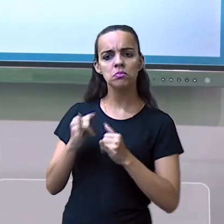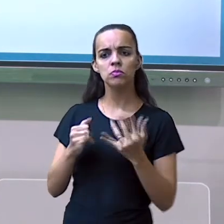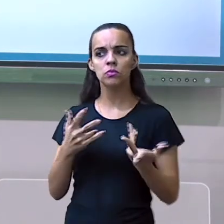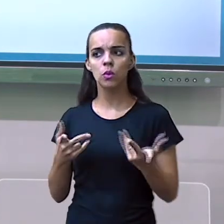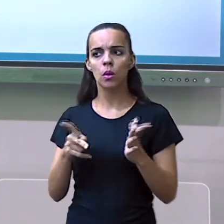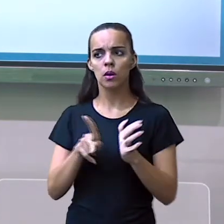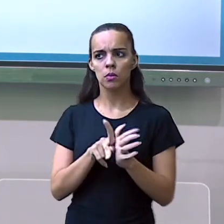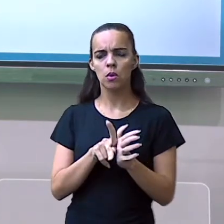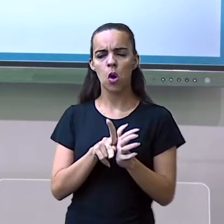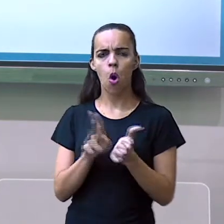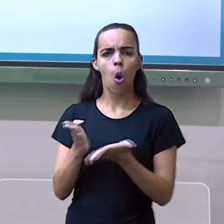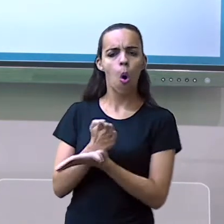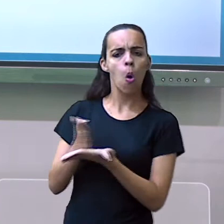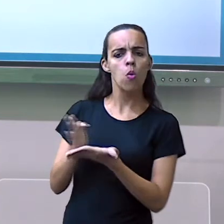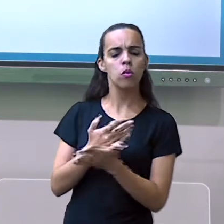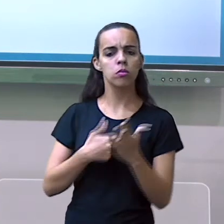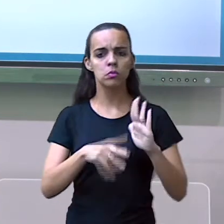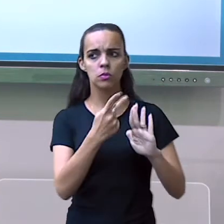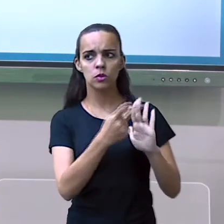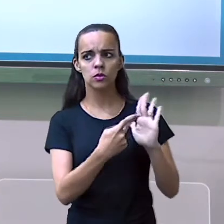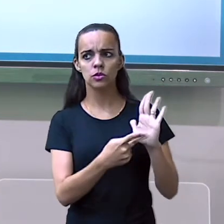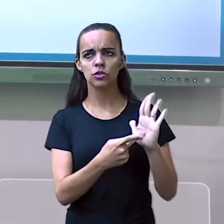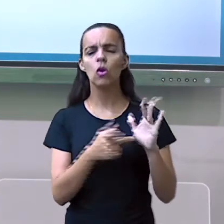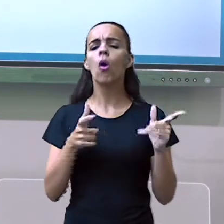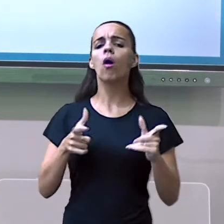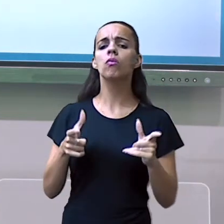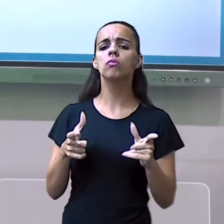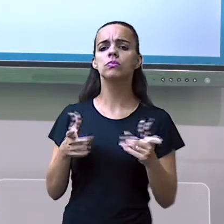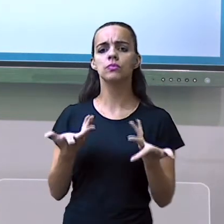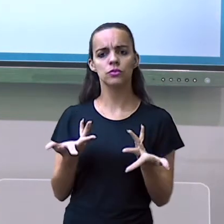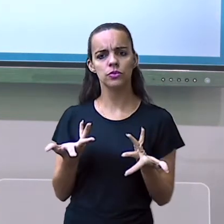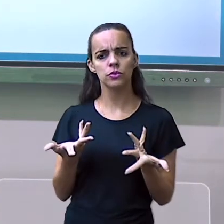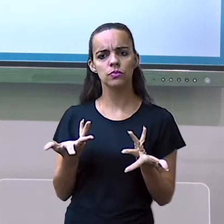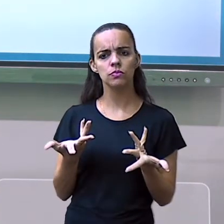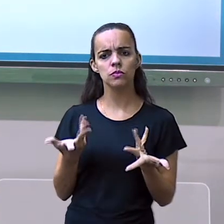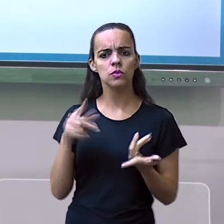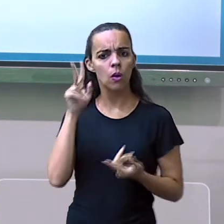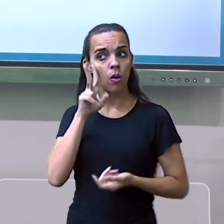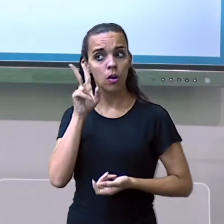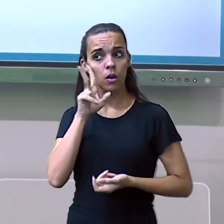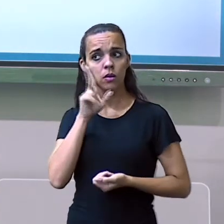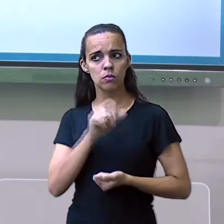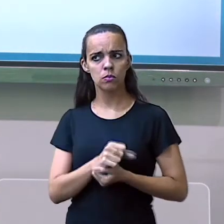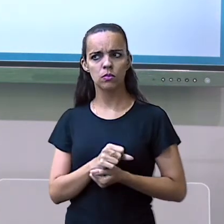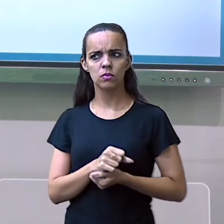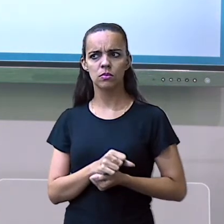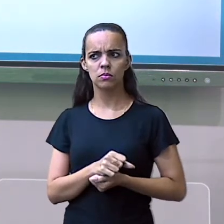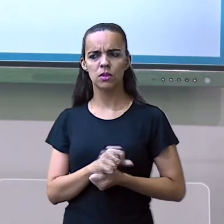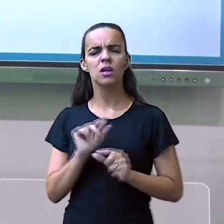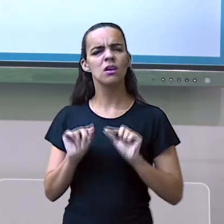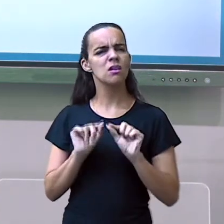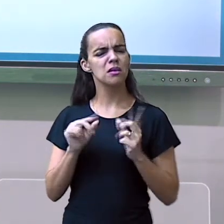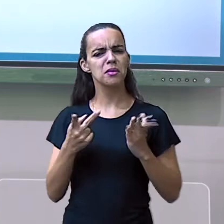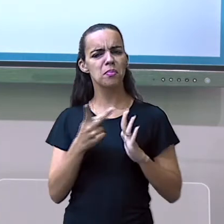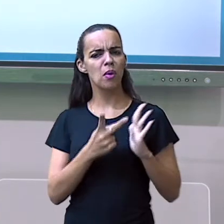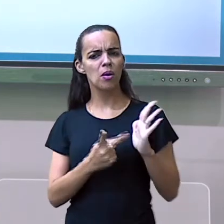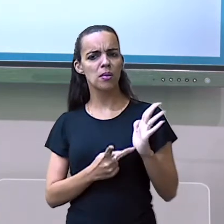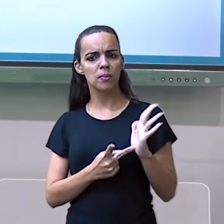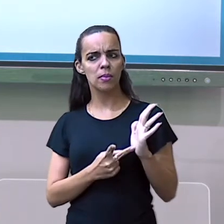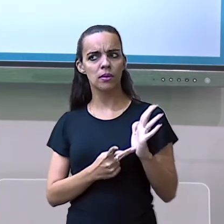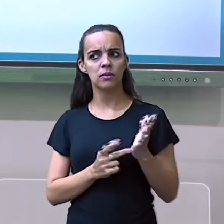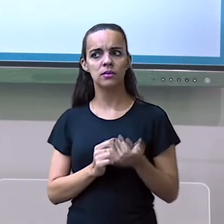de algum poema? Onde? Lembram que poema